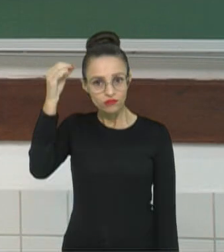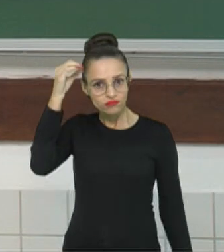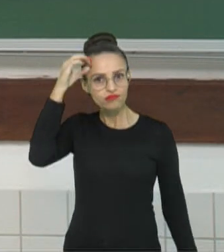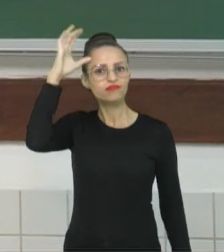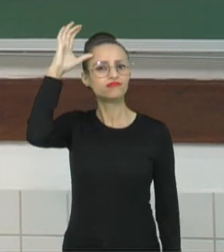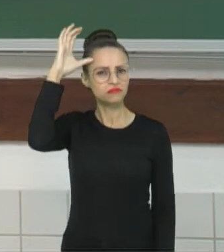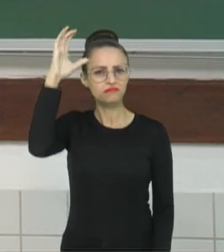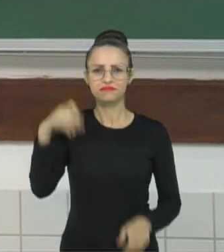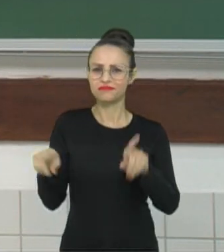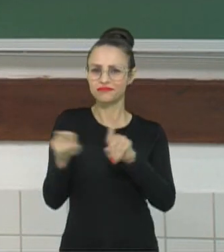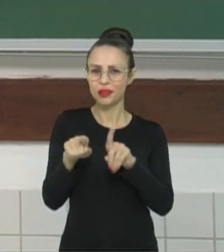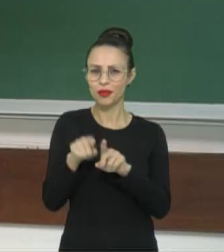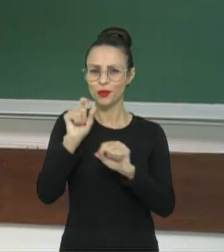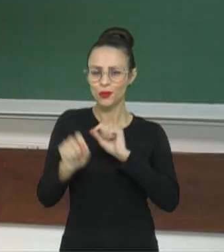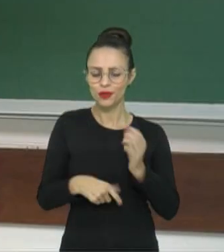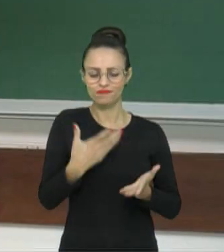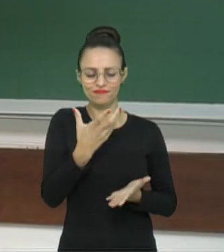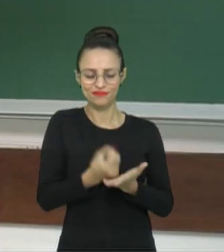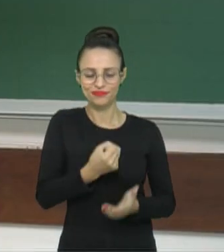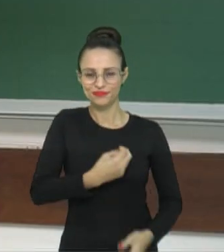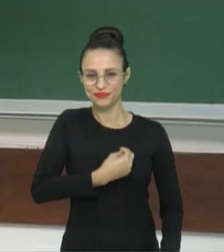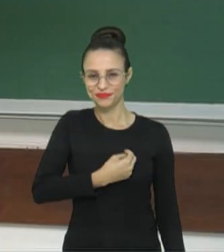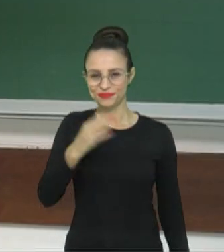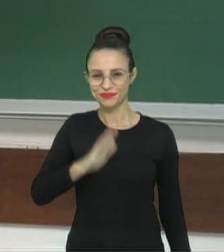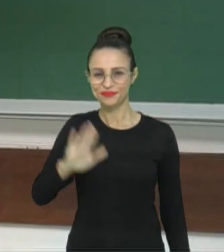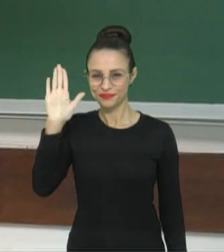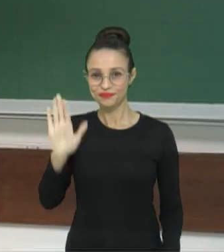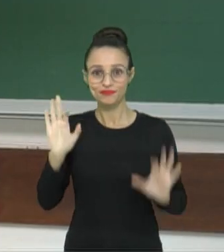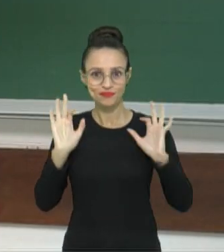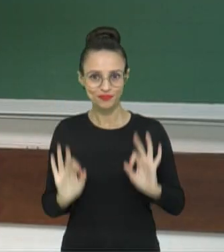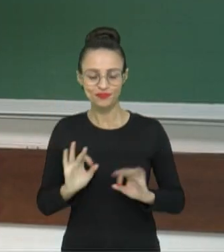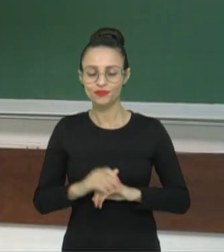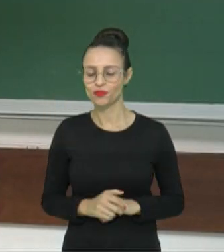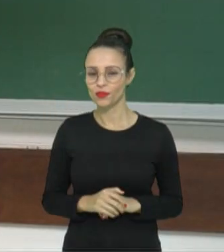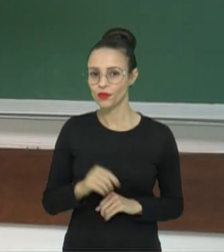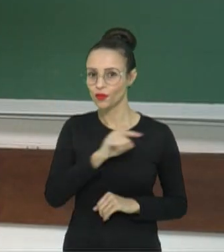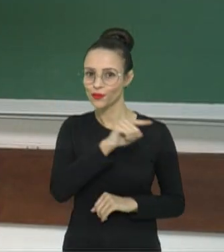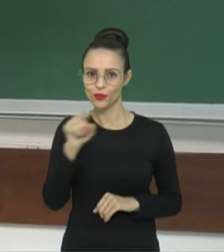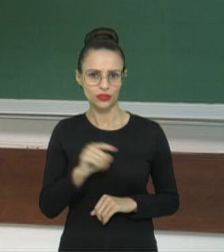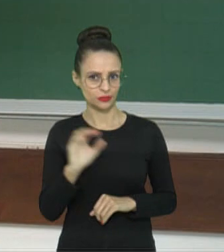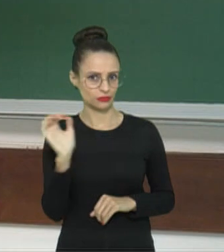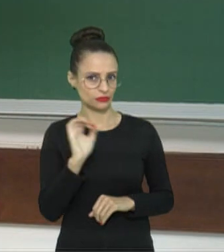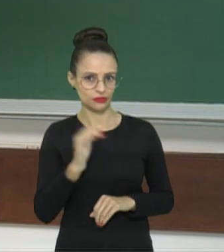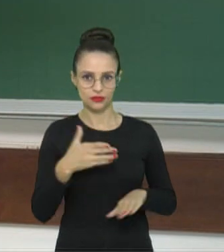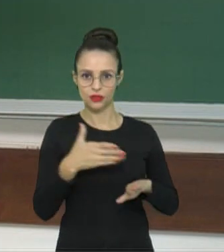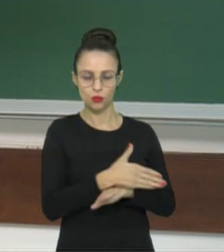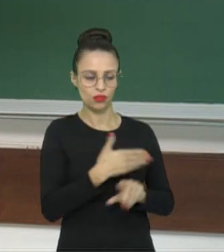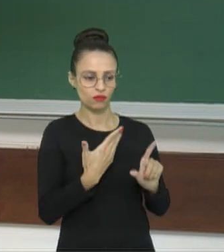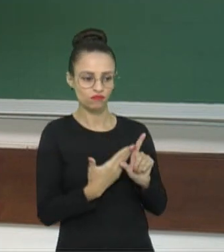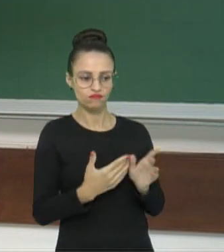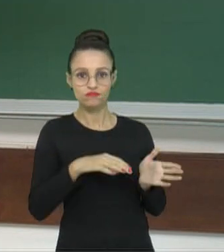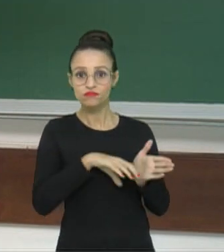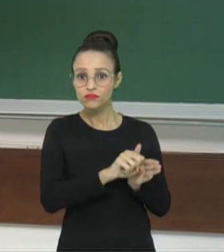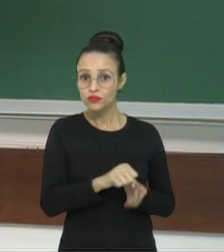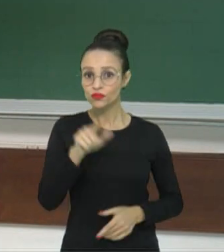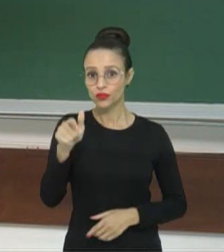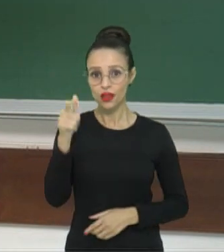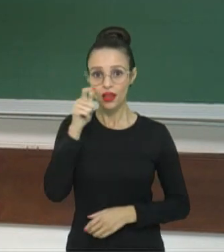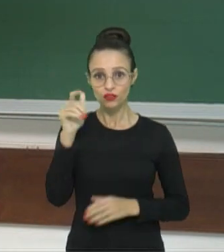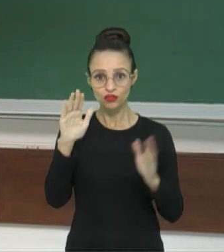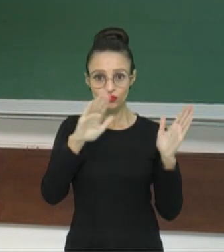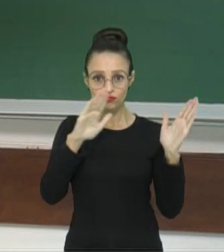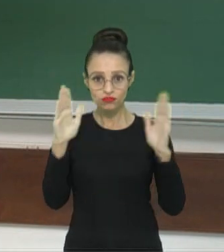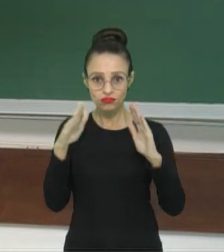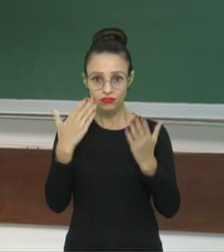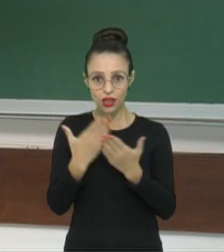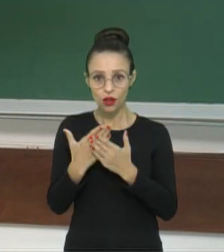conhecimento, você também ter a sua presença garantida. Mas se você não tem acesso ao Class, está assistindo às nossas aulas pela TV